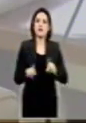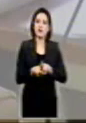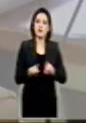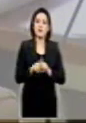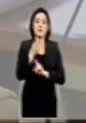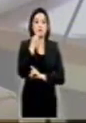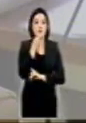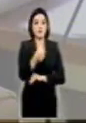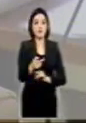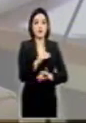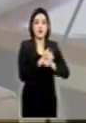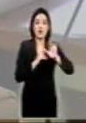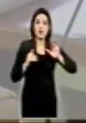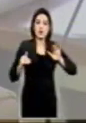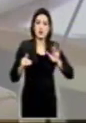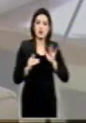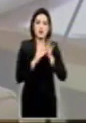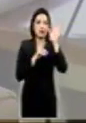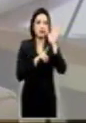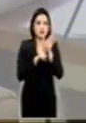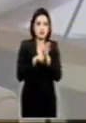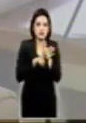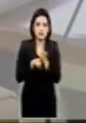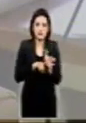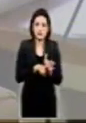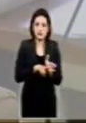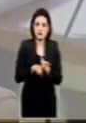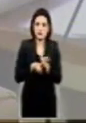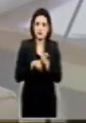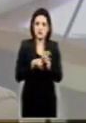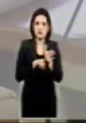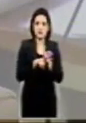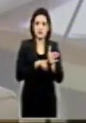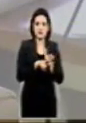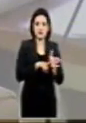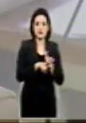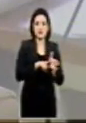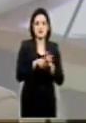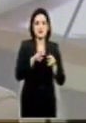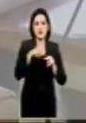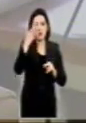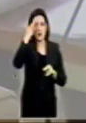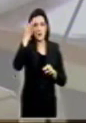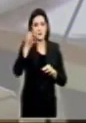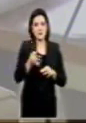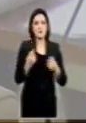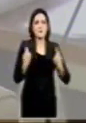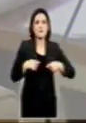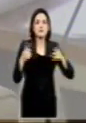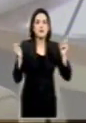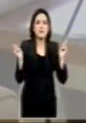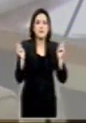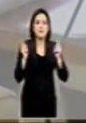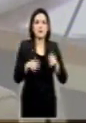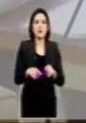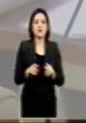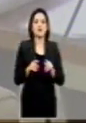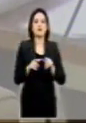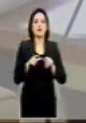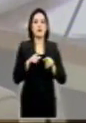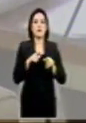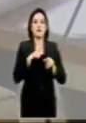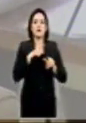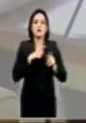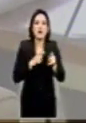as diligências investigativas, à luz dessa compreensão, devem ser potencialmente controladas, mas